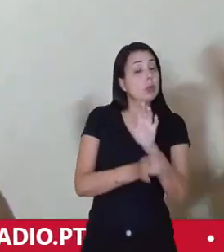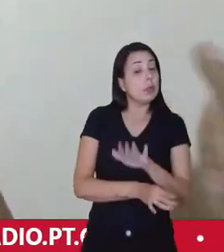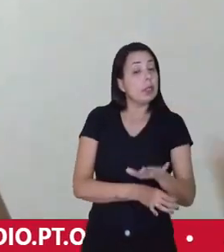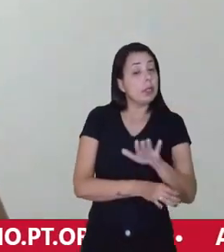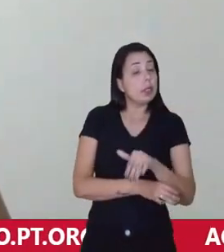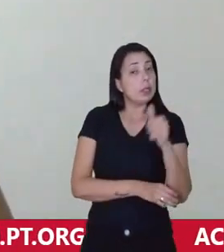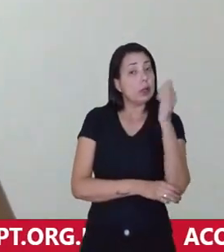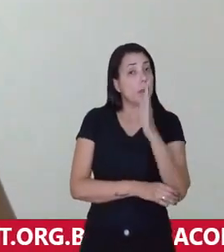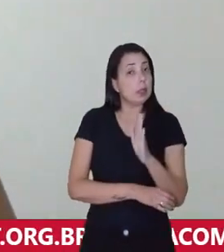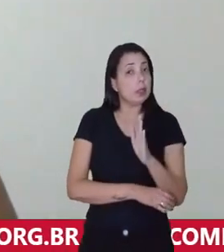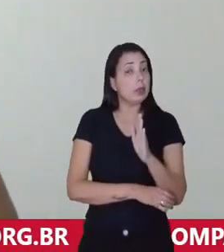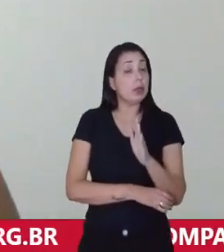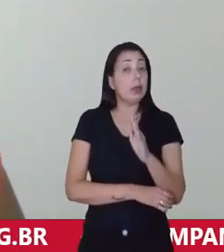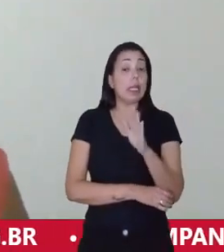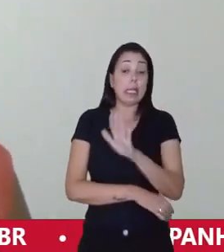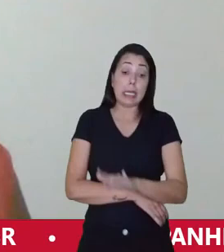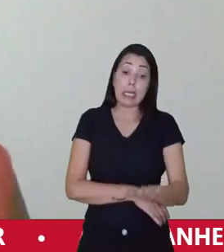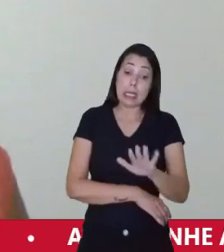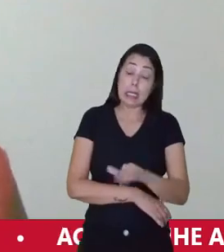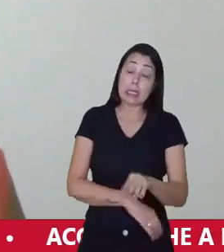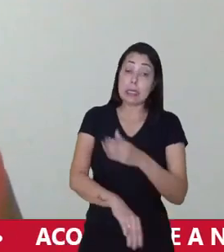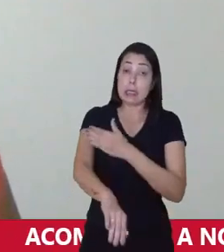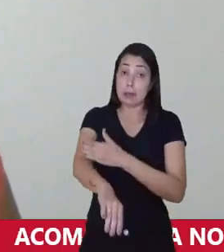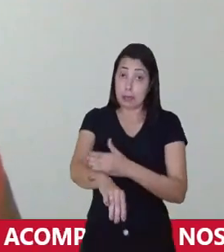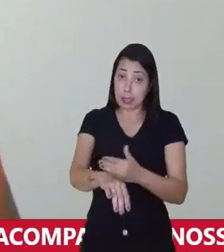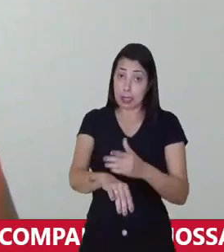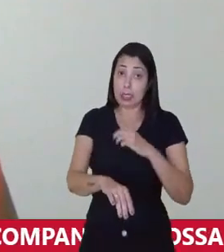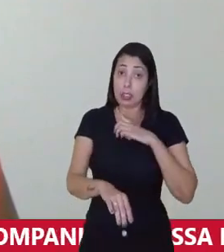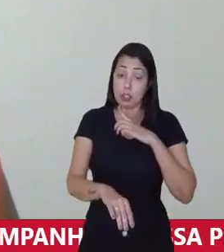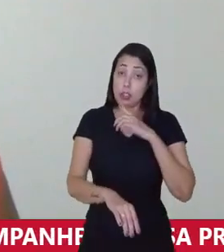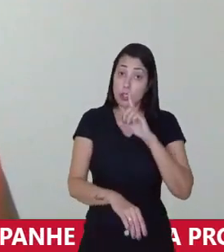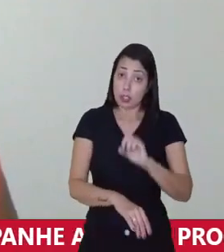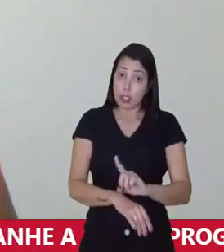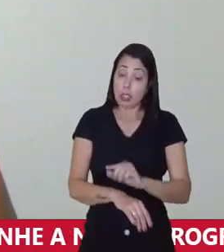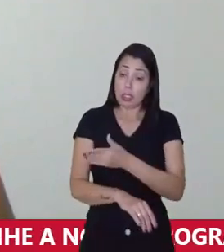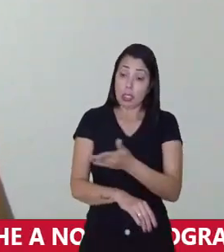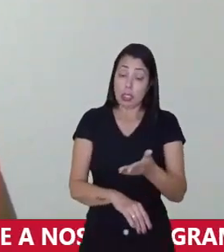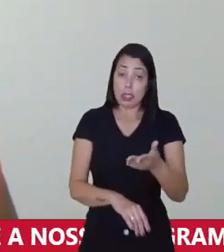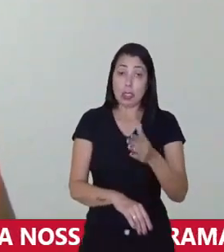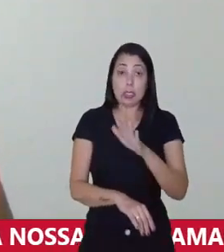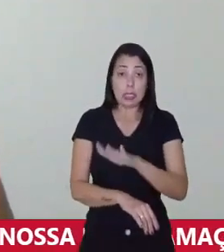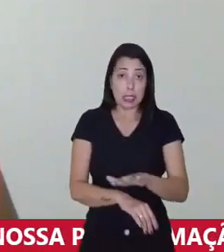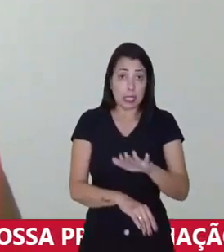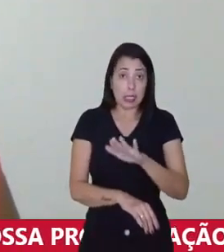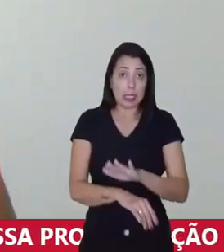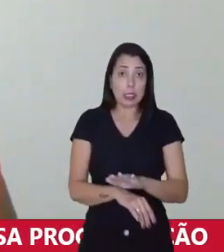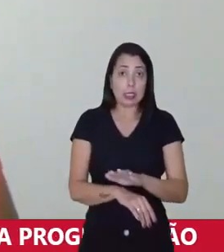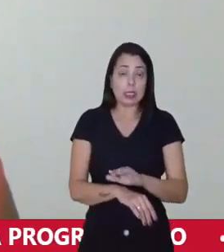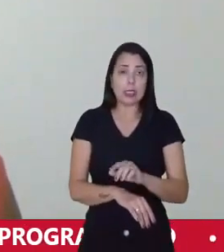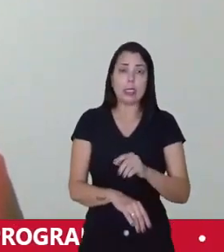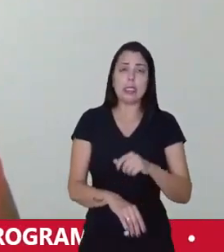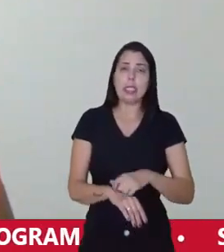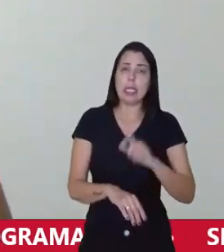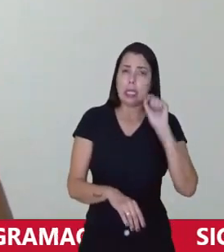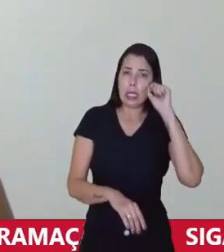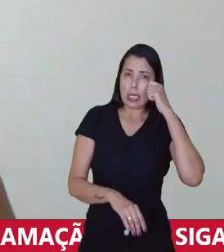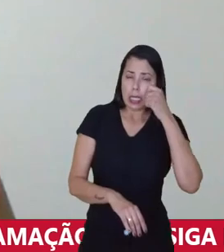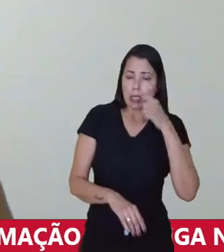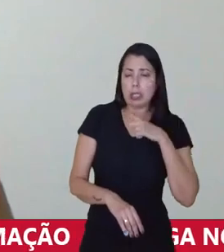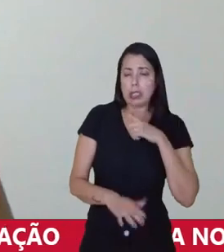as crianças brancas, que tinham direitos, e as crianças negras, que eram consideradas menores, portanto, delinquente,